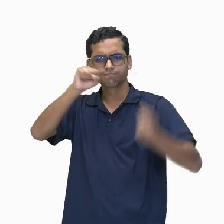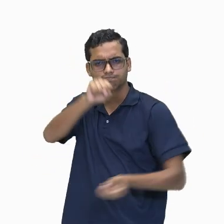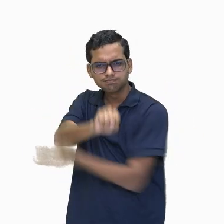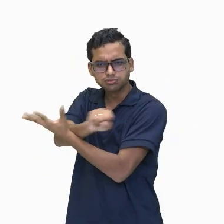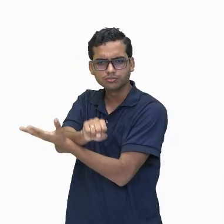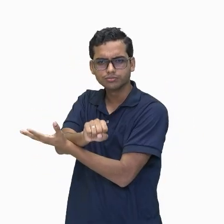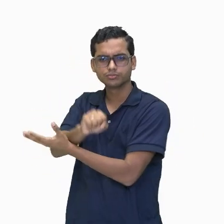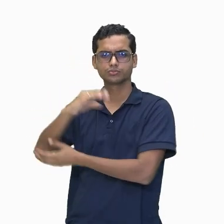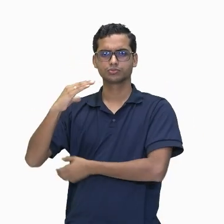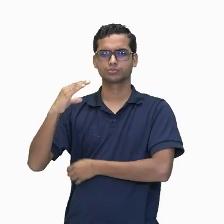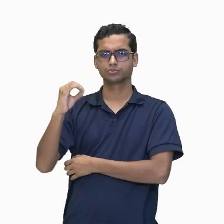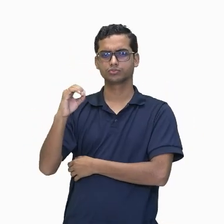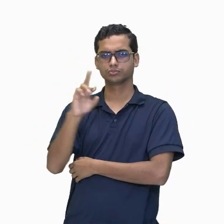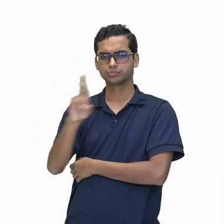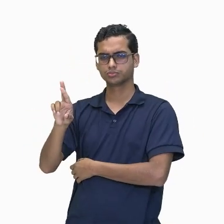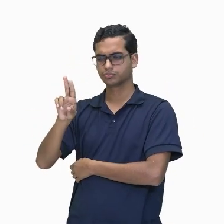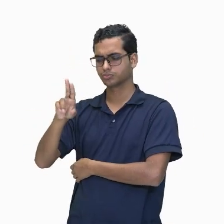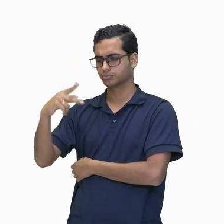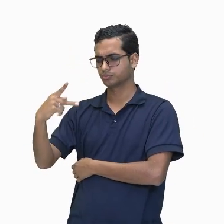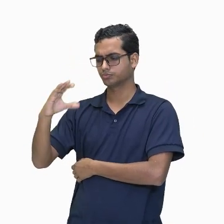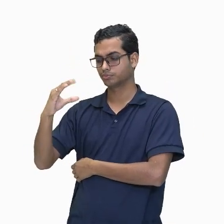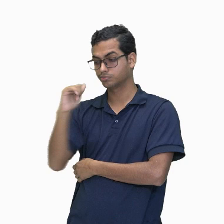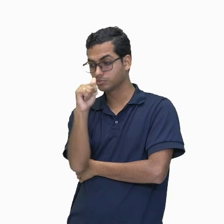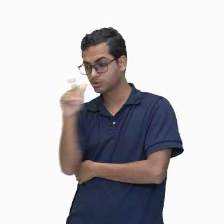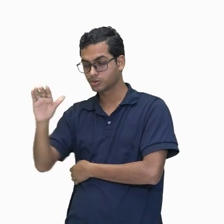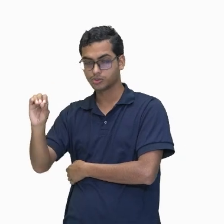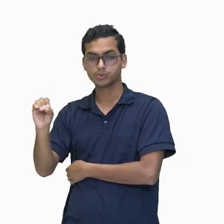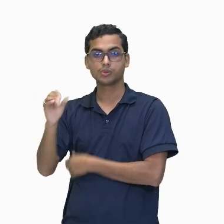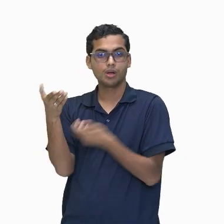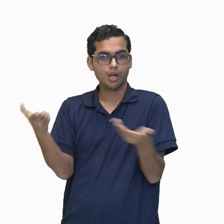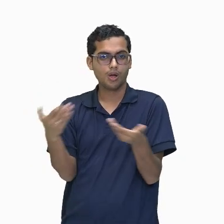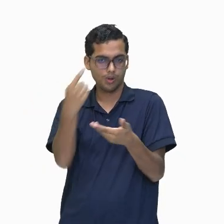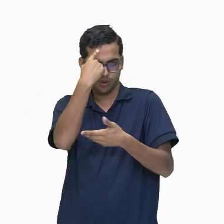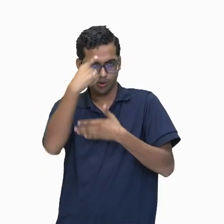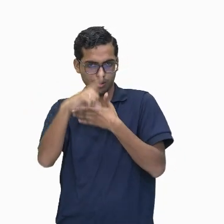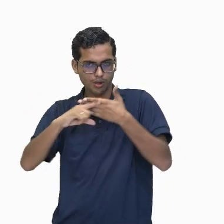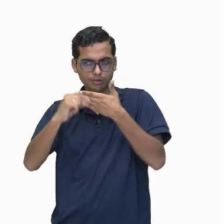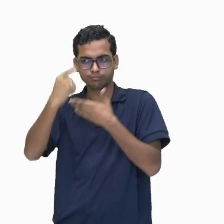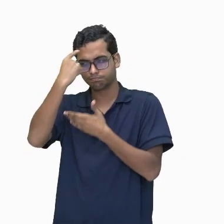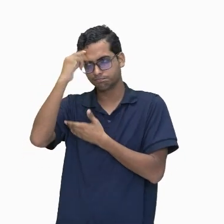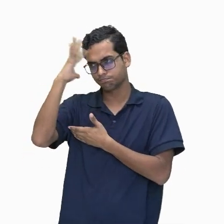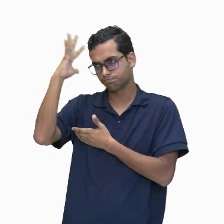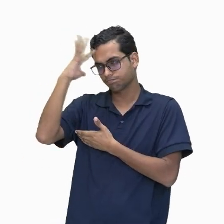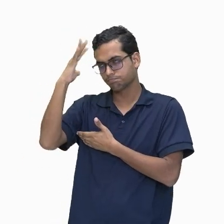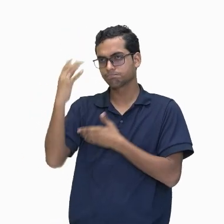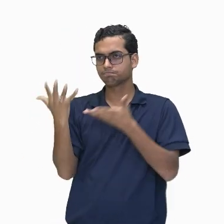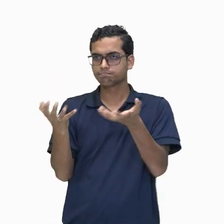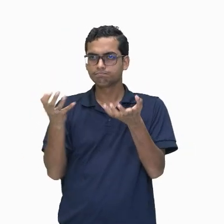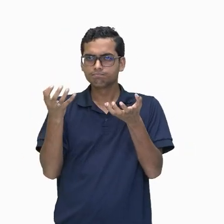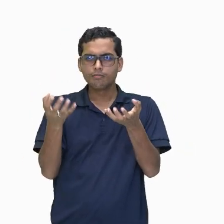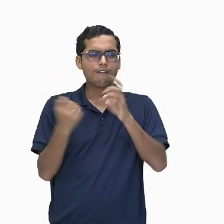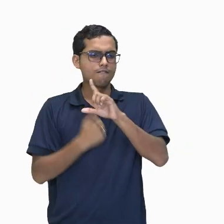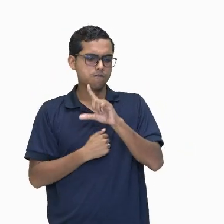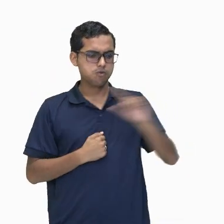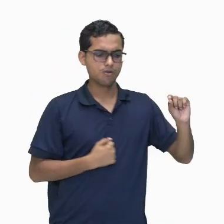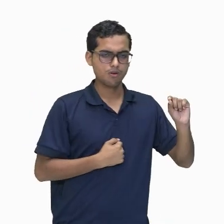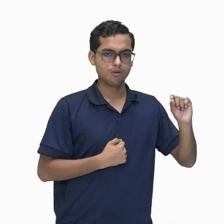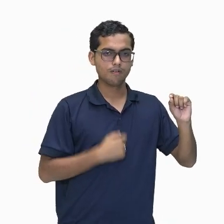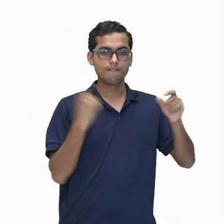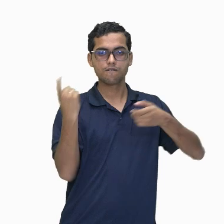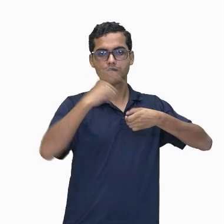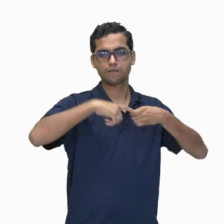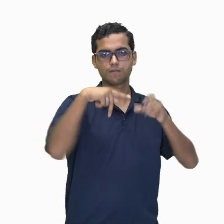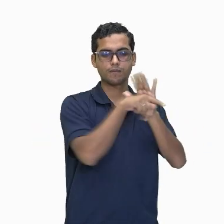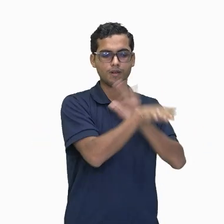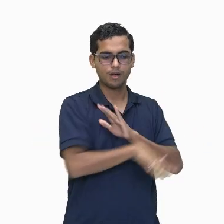desse momento, eles querem fugir dessa corrupção, e eles buscam refúgio na